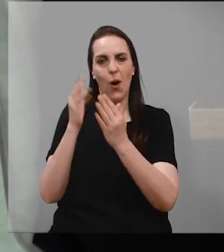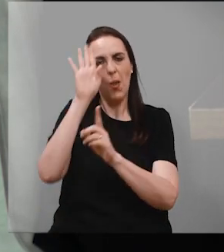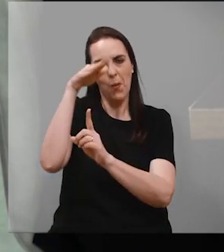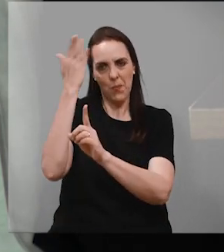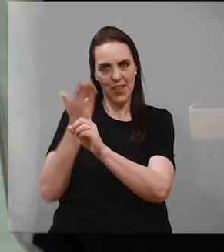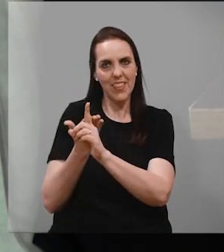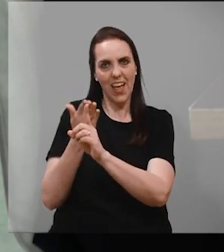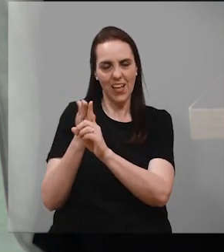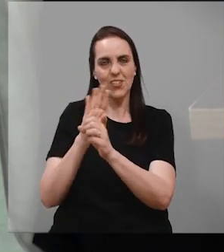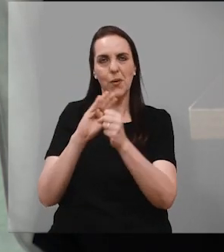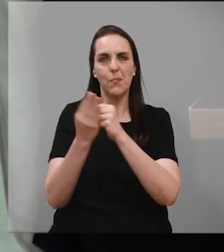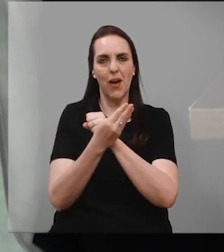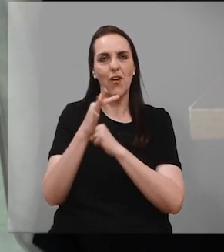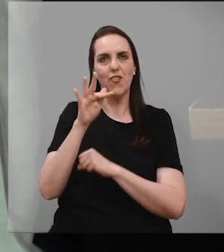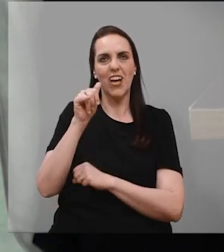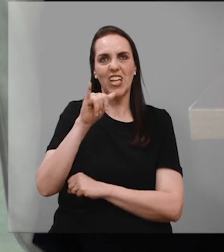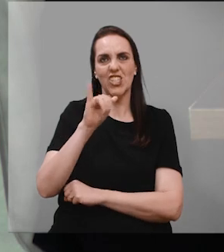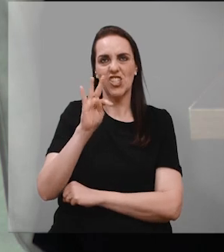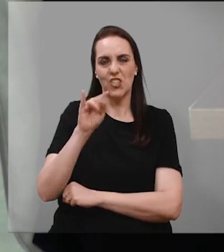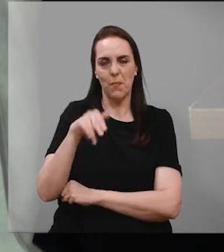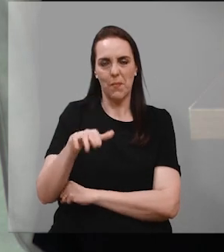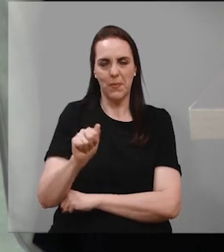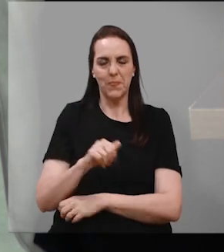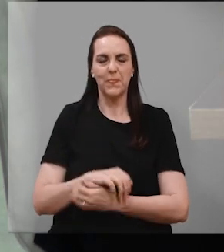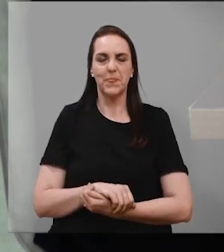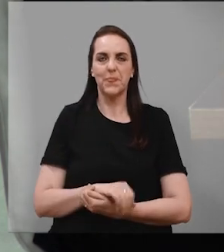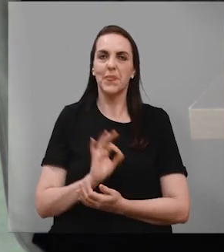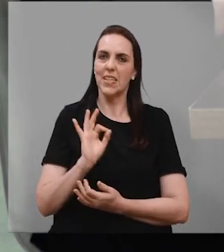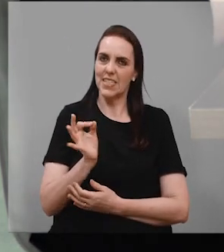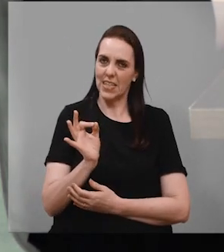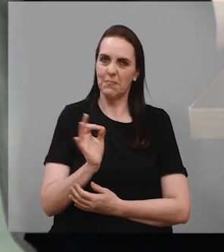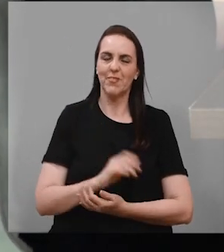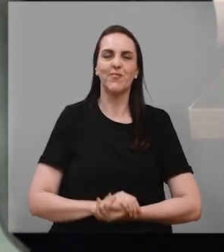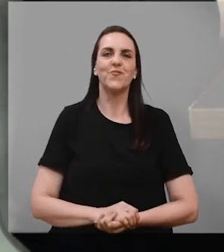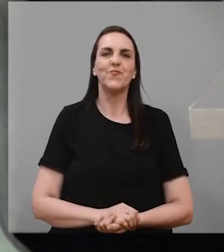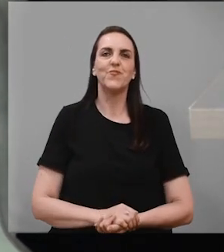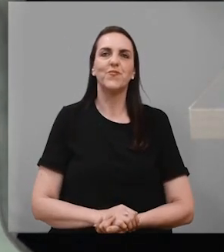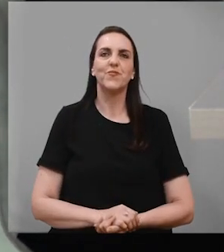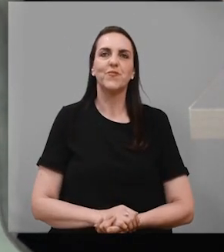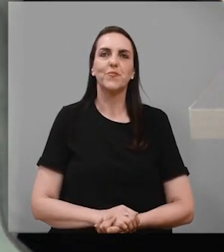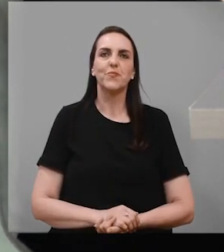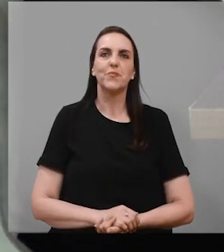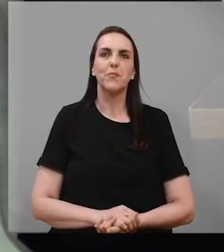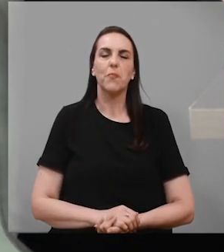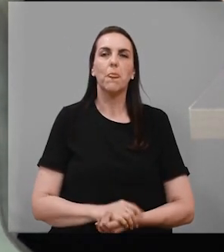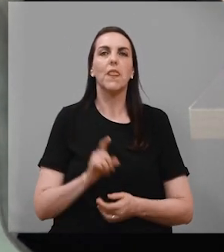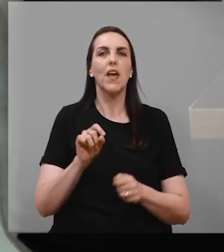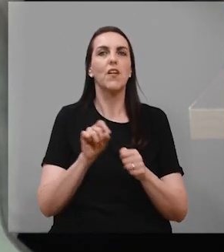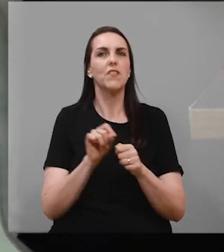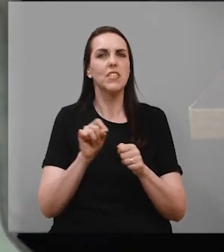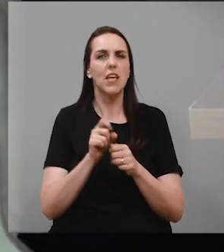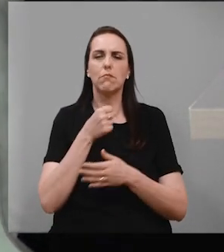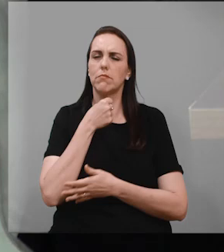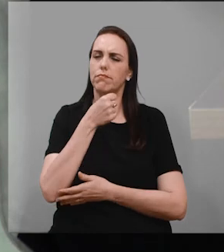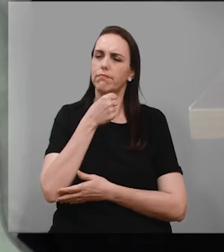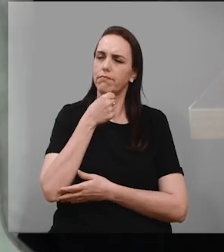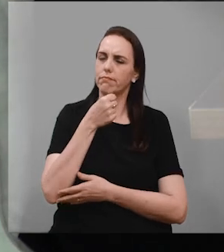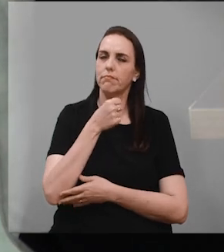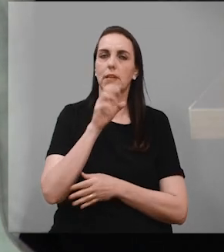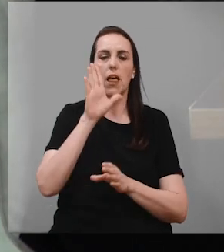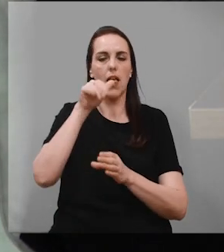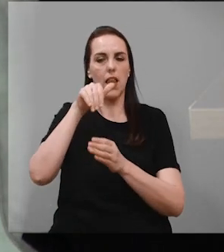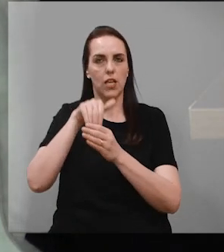homenagem a lá ela. No bairro Nossa Senhora de Fátima. Isso aí. Exatamente. E aí a gente fez essa cobertura, então,